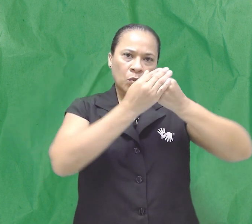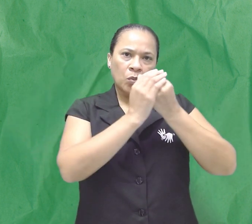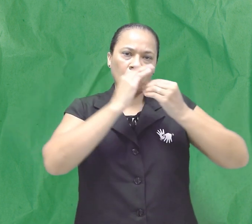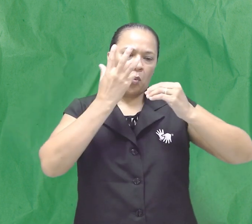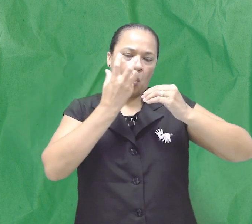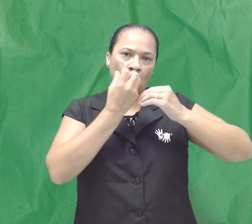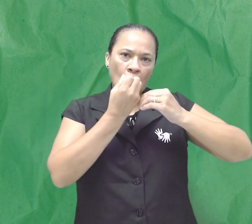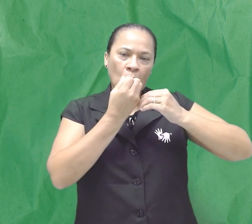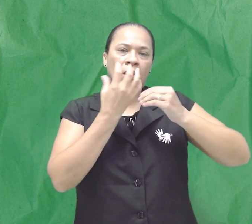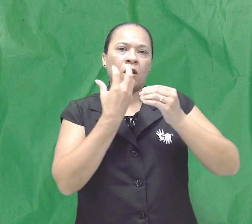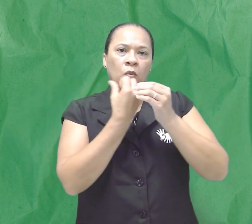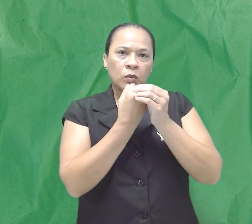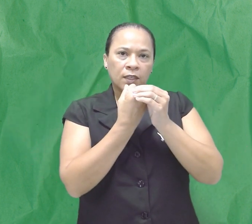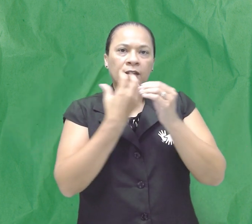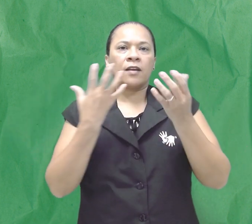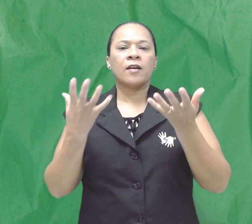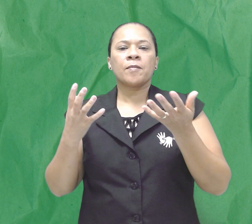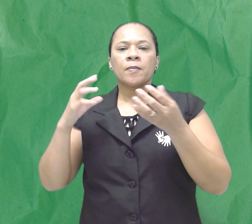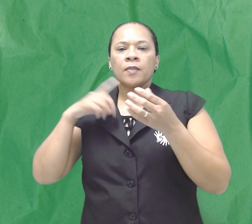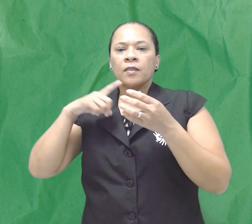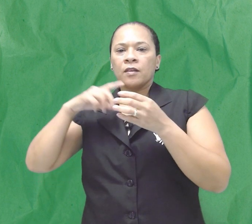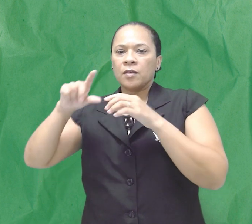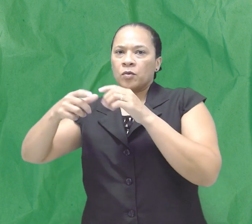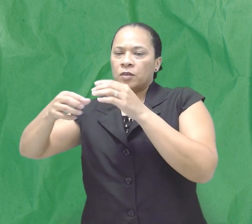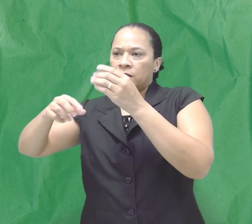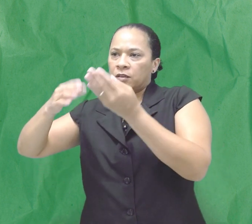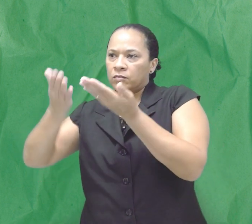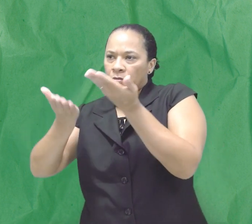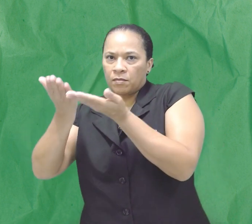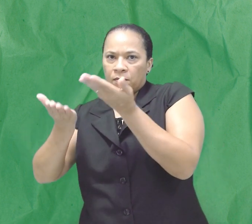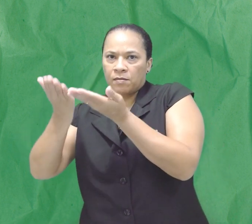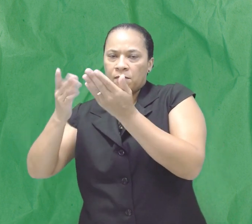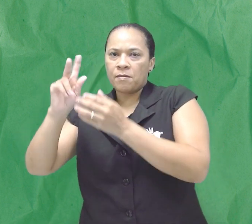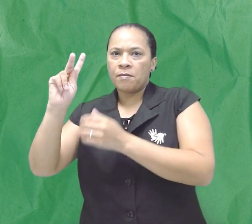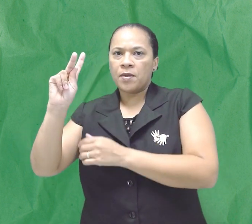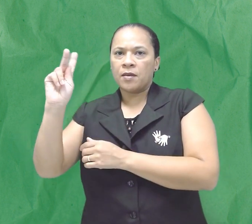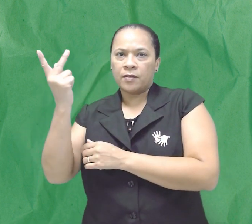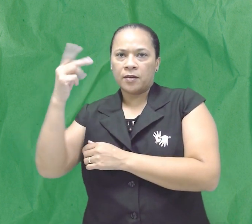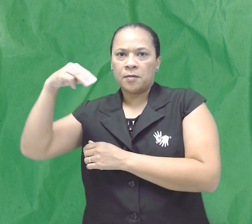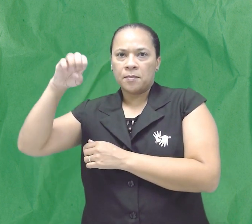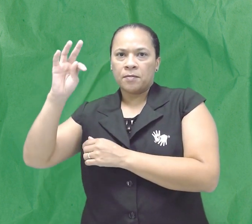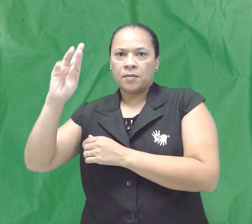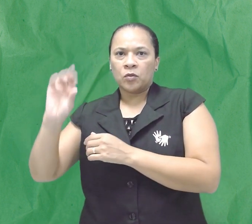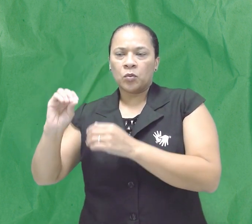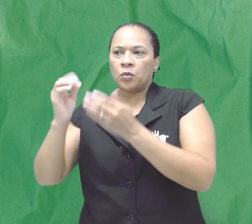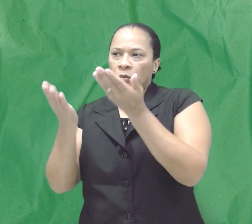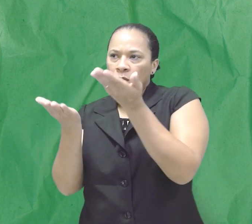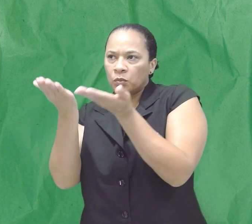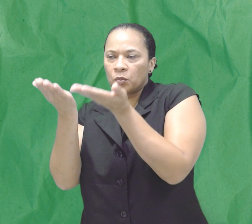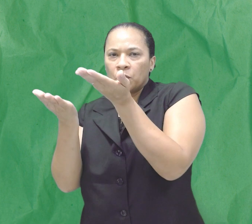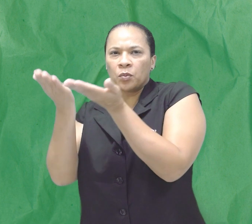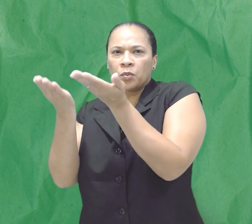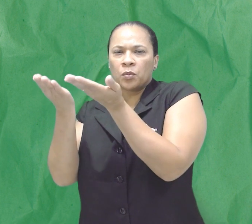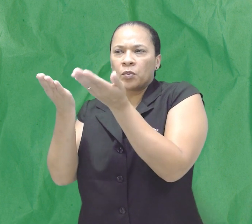pego, normalmente, a gente sempre tem soluções padrões para calibrar o pH-ômetro, tá? Então, retira a solução,